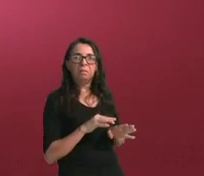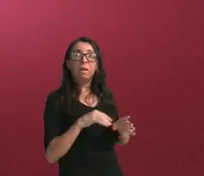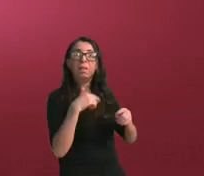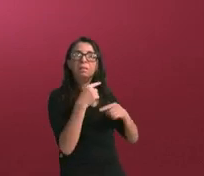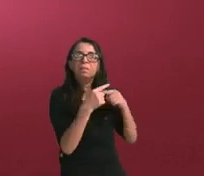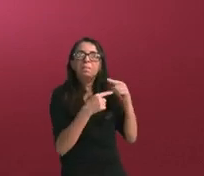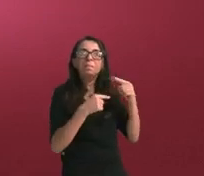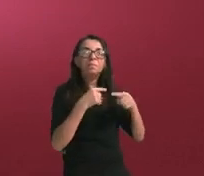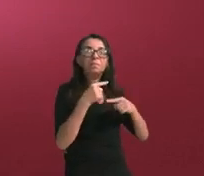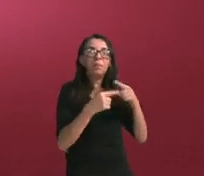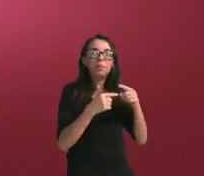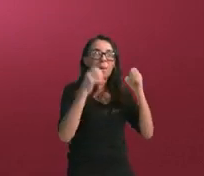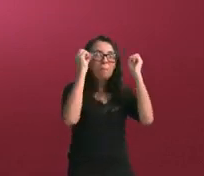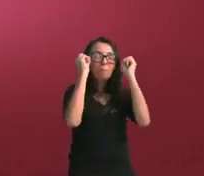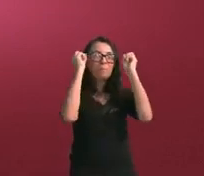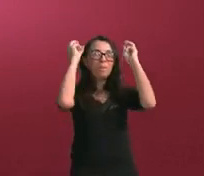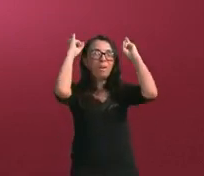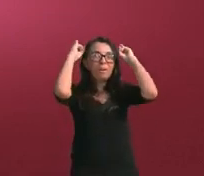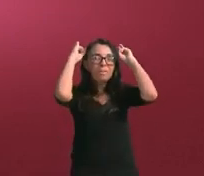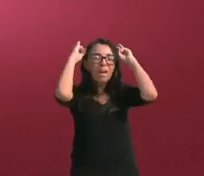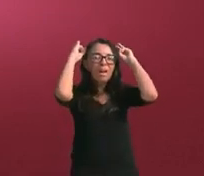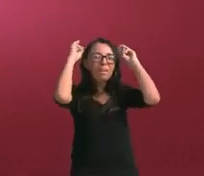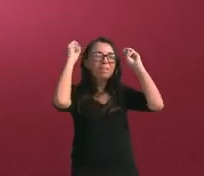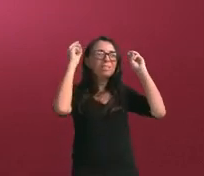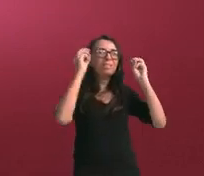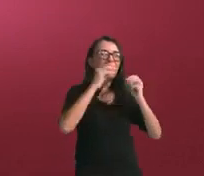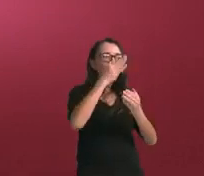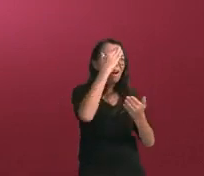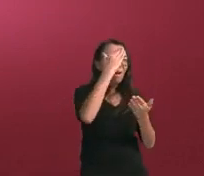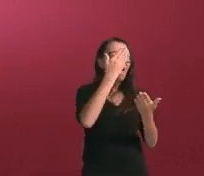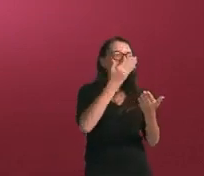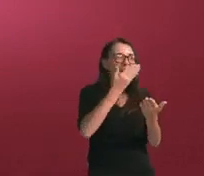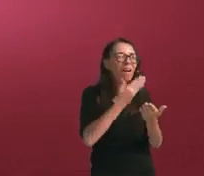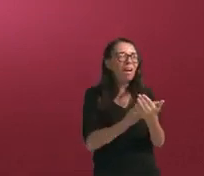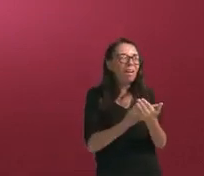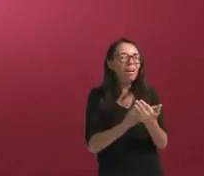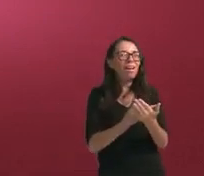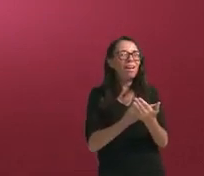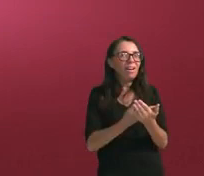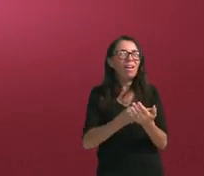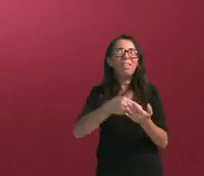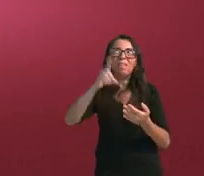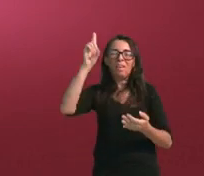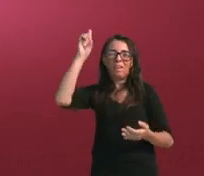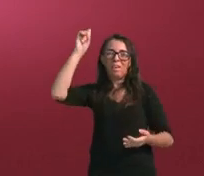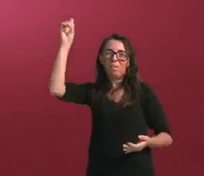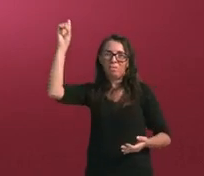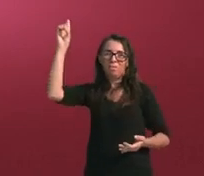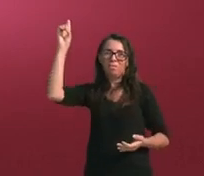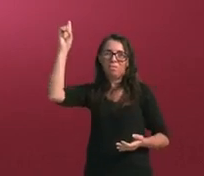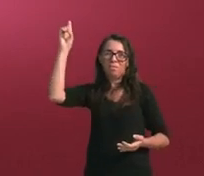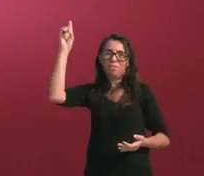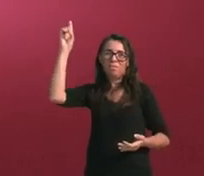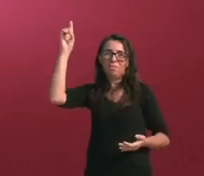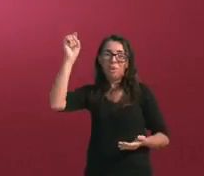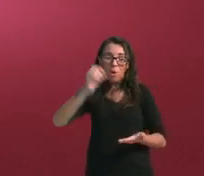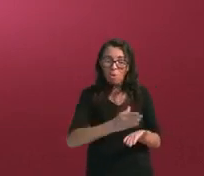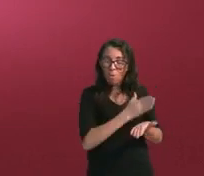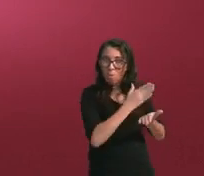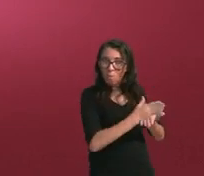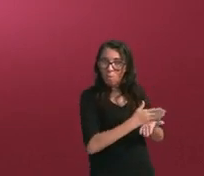Podemos ver na vida de Moisés o estabelecimento desse padrão de como Deus falava a ele. Moisés